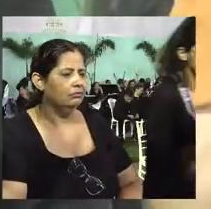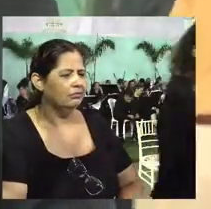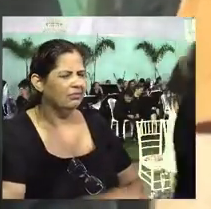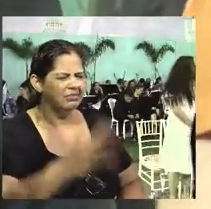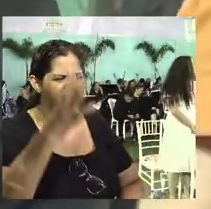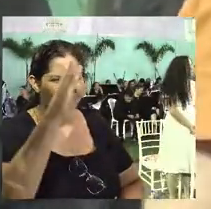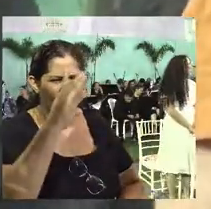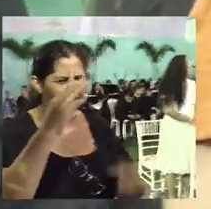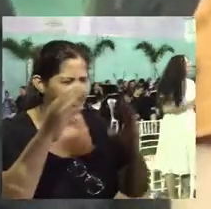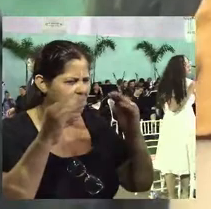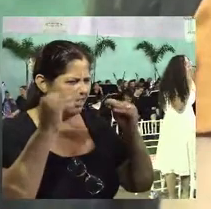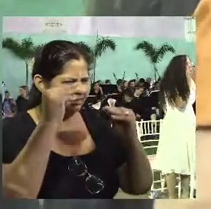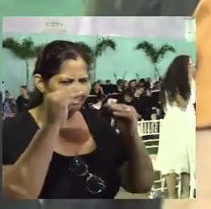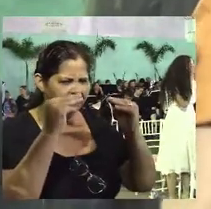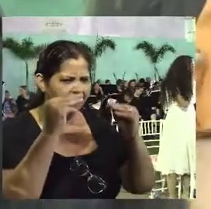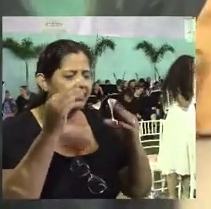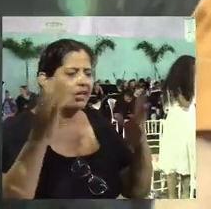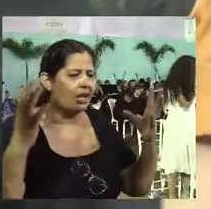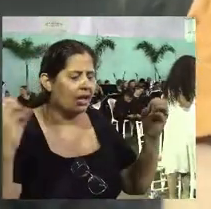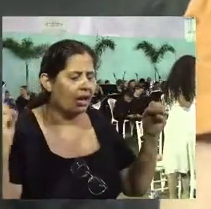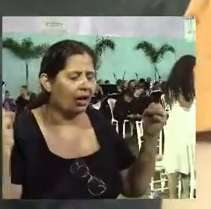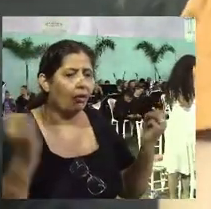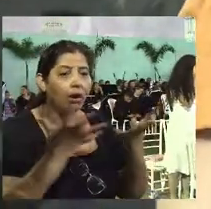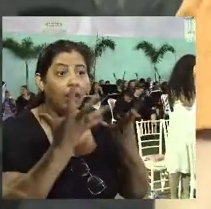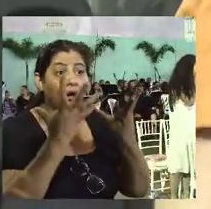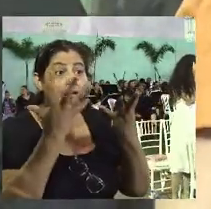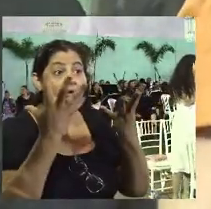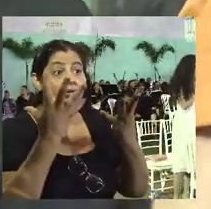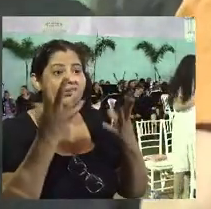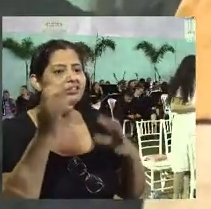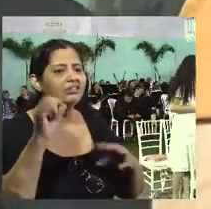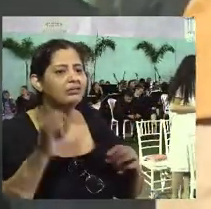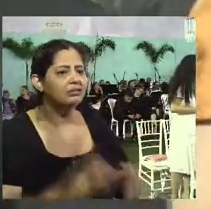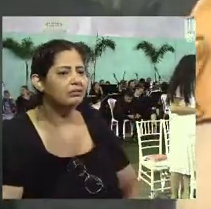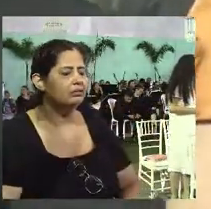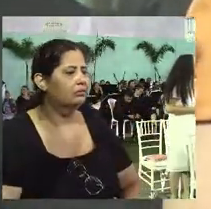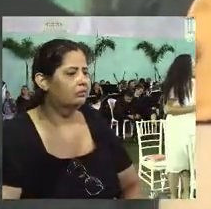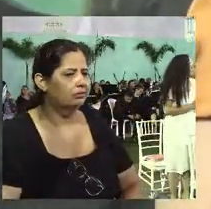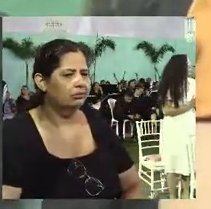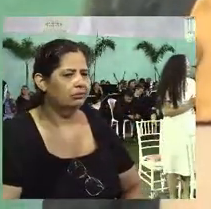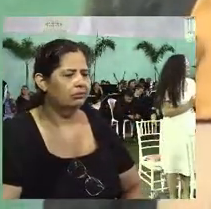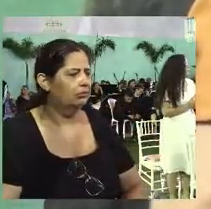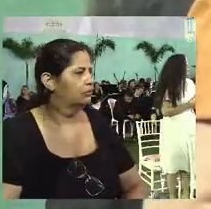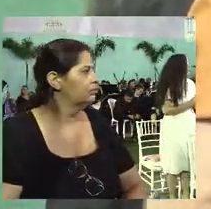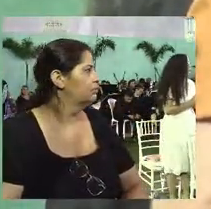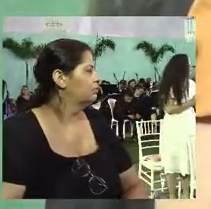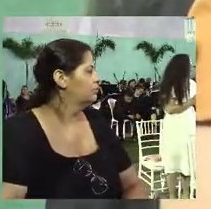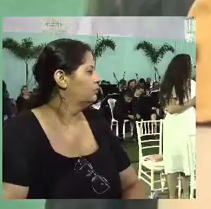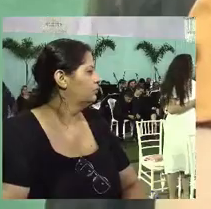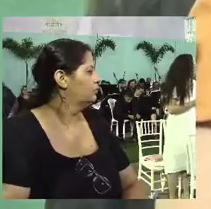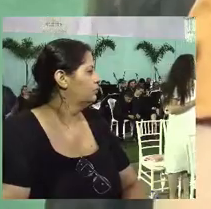embaçado e agora dá para enxergar nítido Cadê o óculos